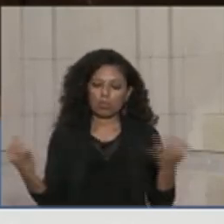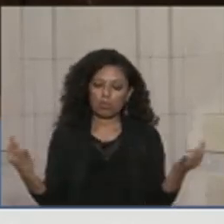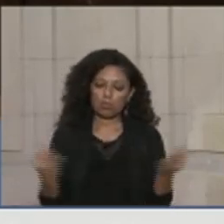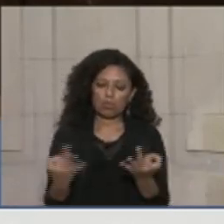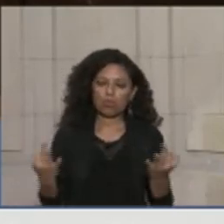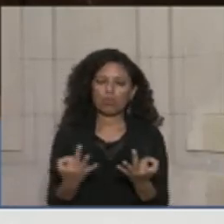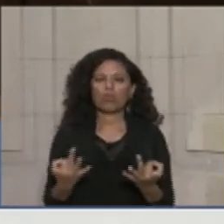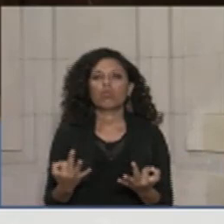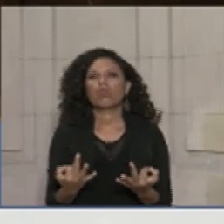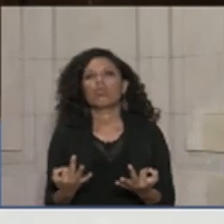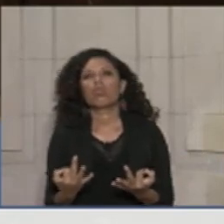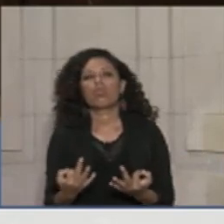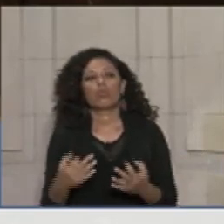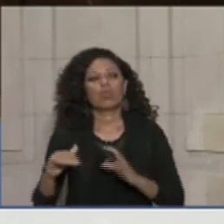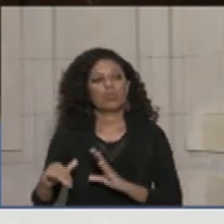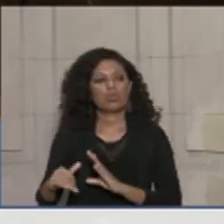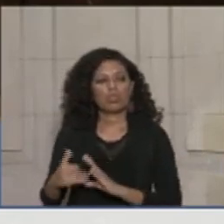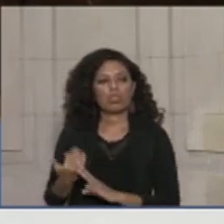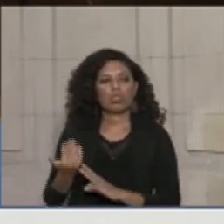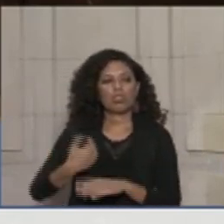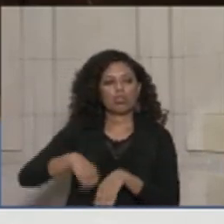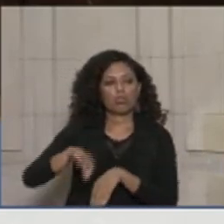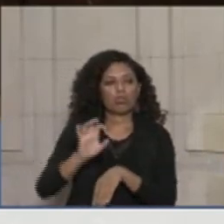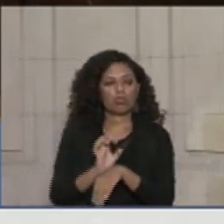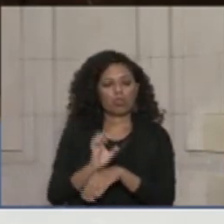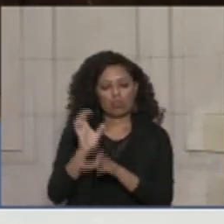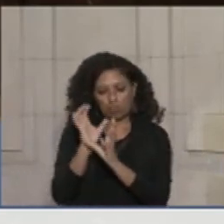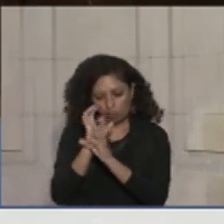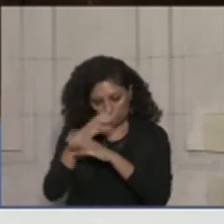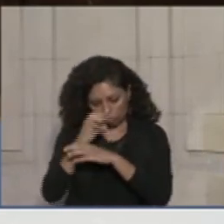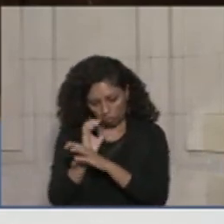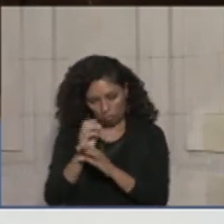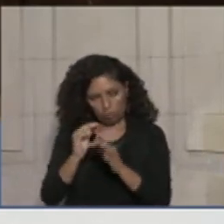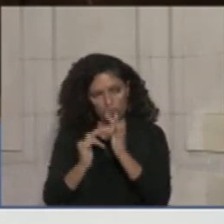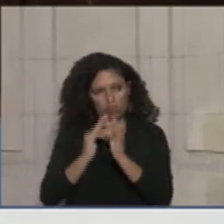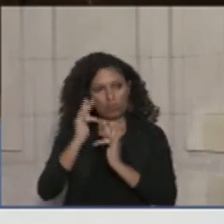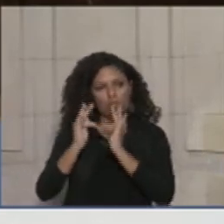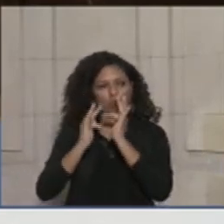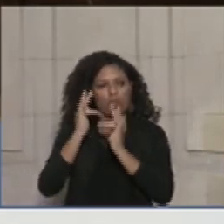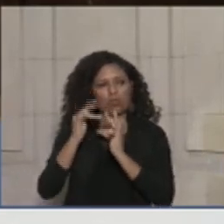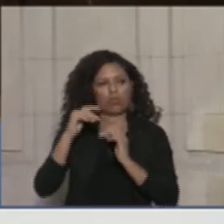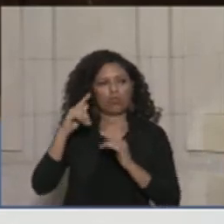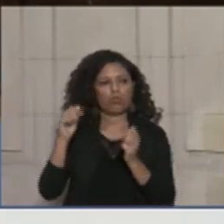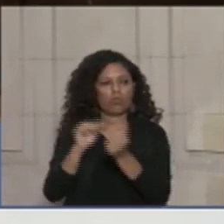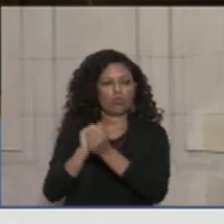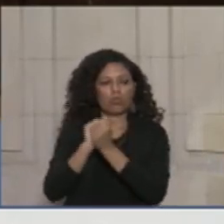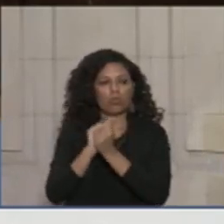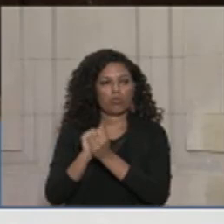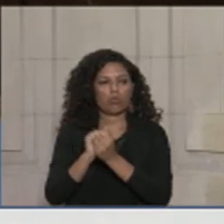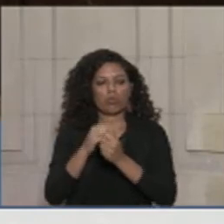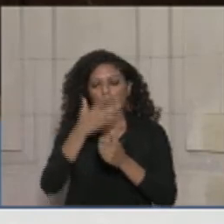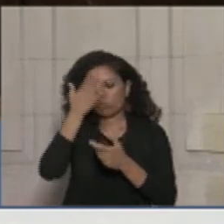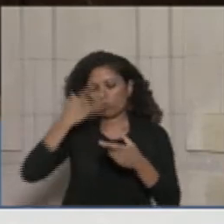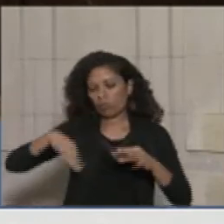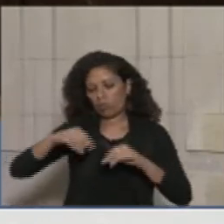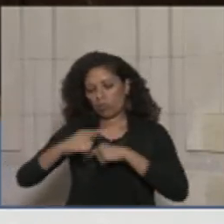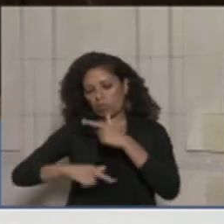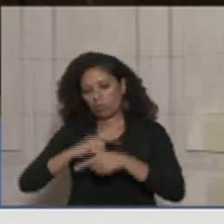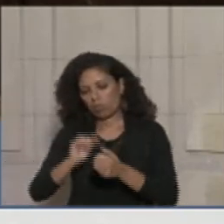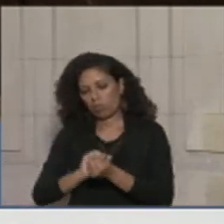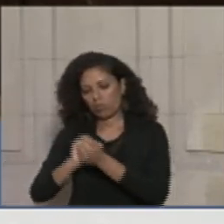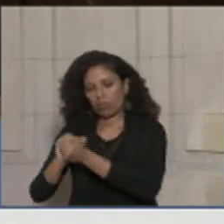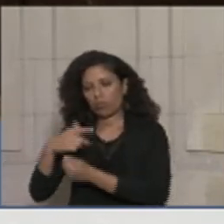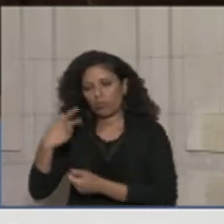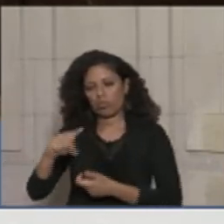sendo desenvolvido pelo secretário de Estado de Ciência e Tecnologia, Leonardo Rodrigues, e toda a sua equipe. Senhor presidente, agradeço desde